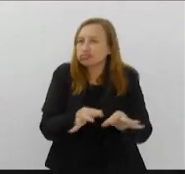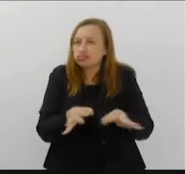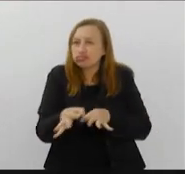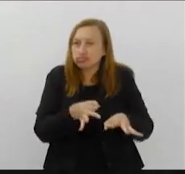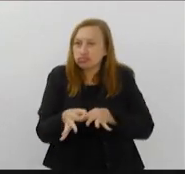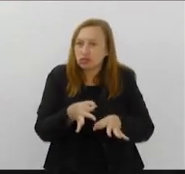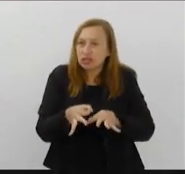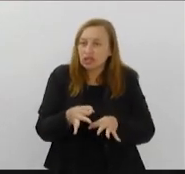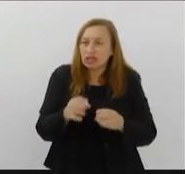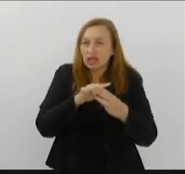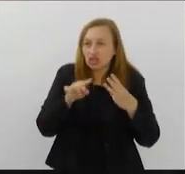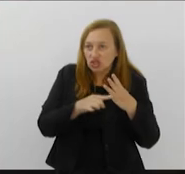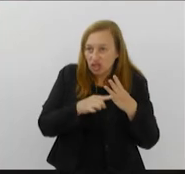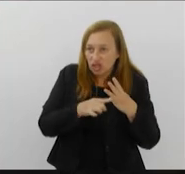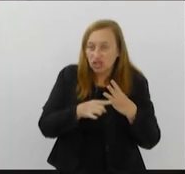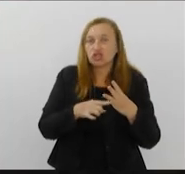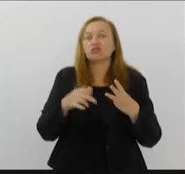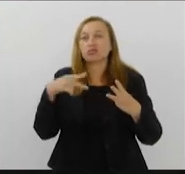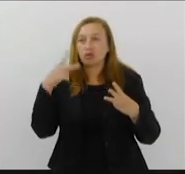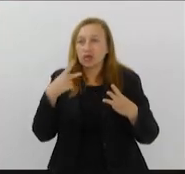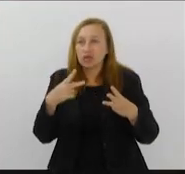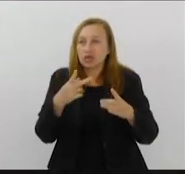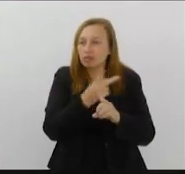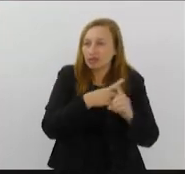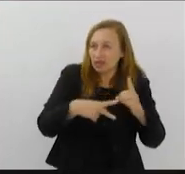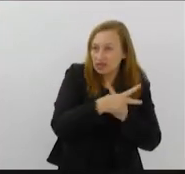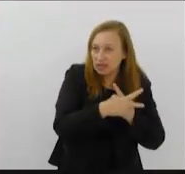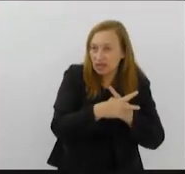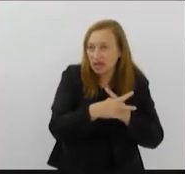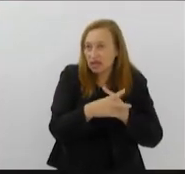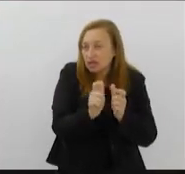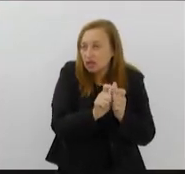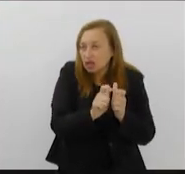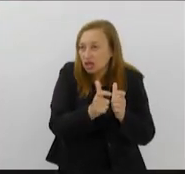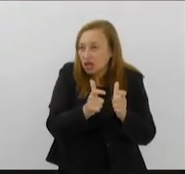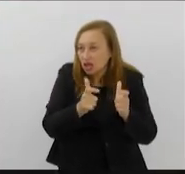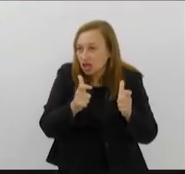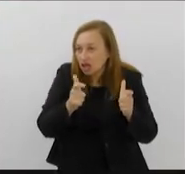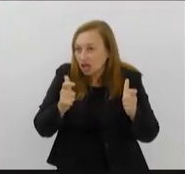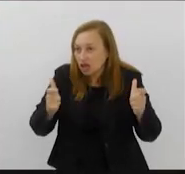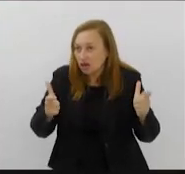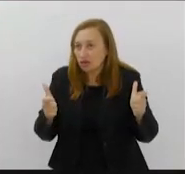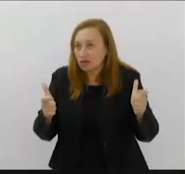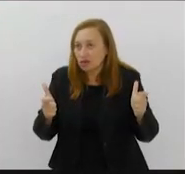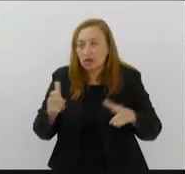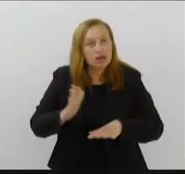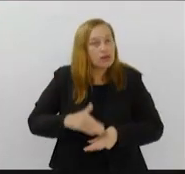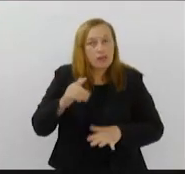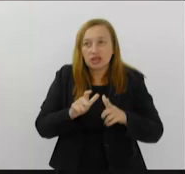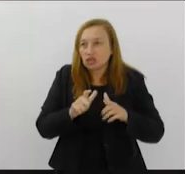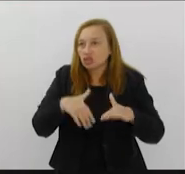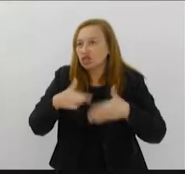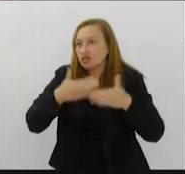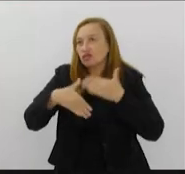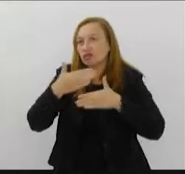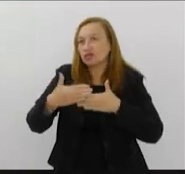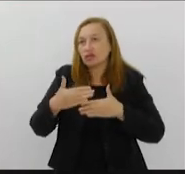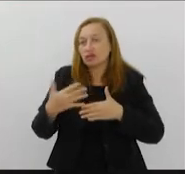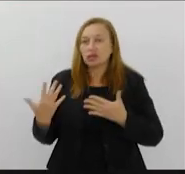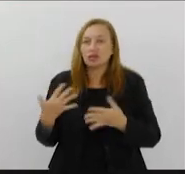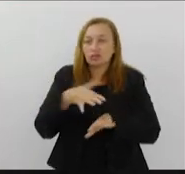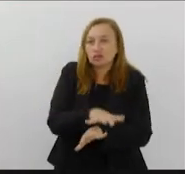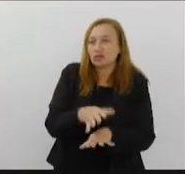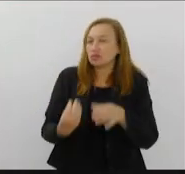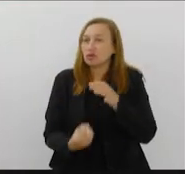as três políticas, benefícios previdenciários, eles foram crescentes, assim. Algo que mais cresceu foram os programas de inclusão